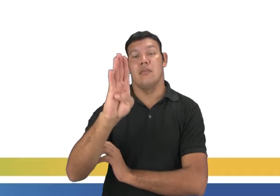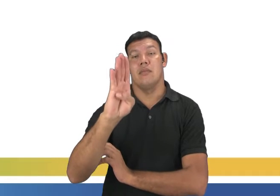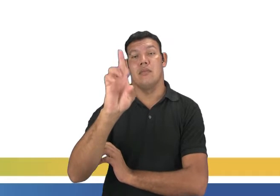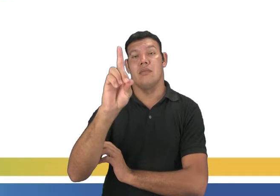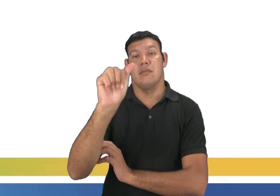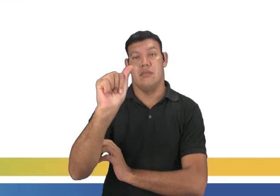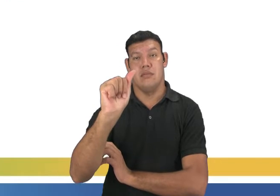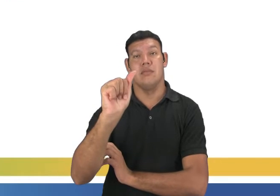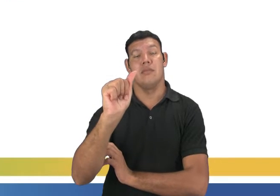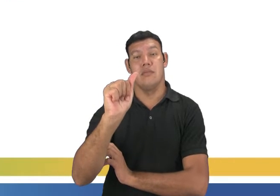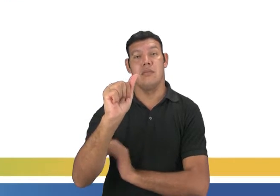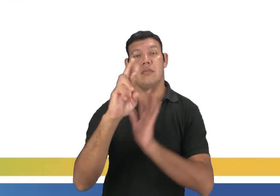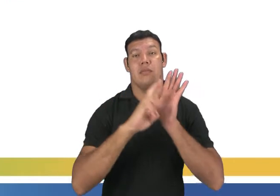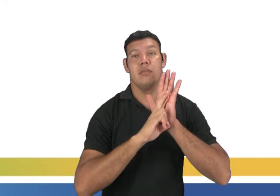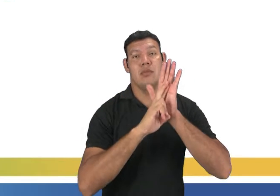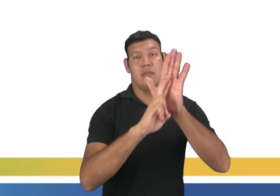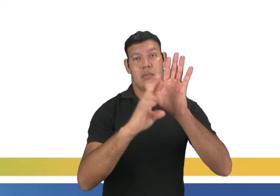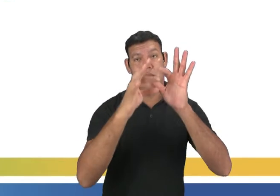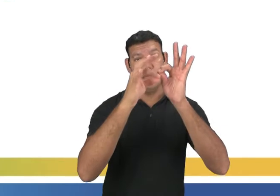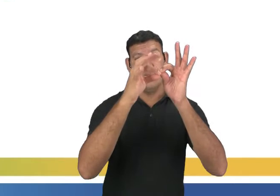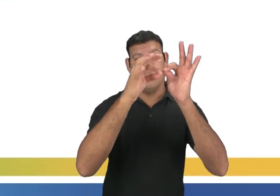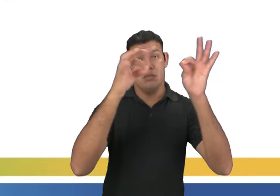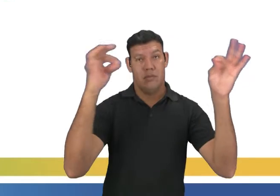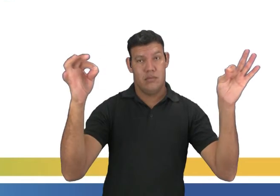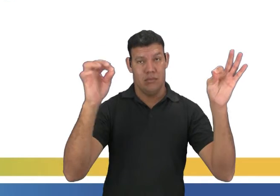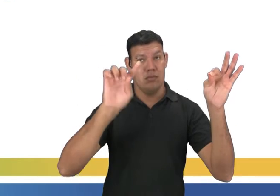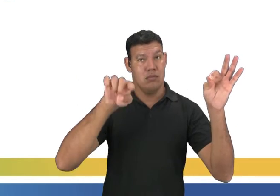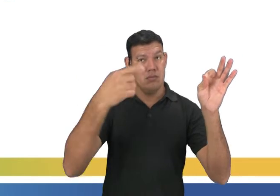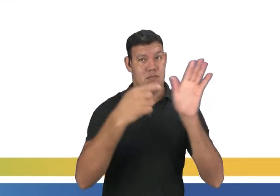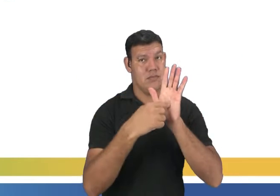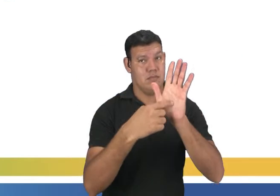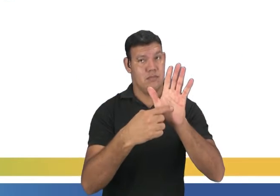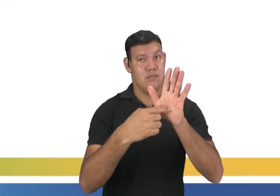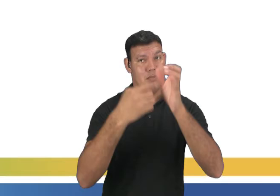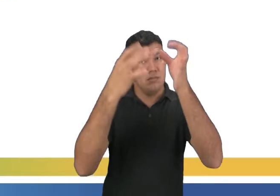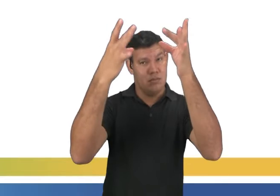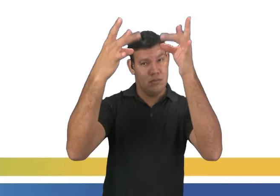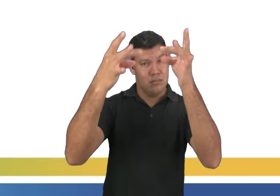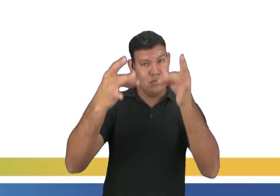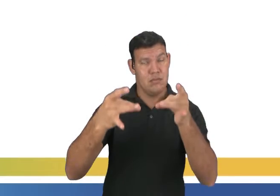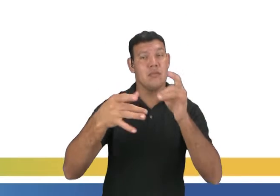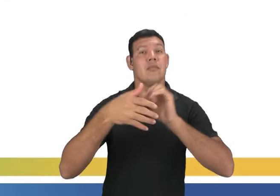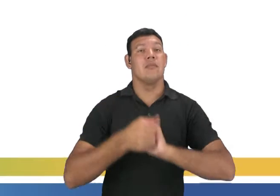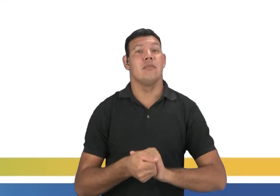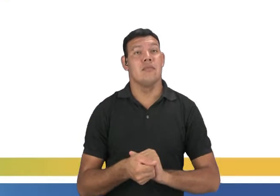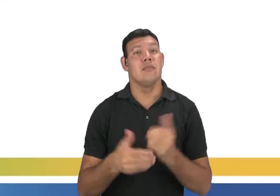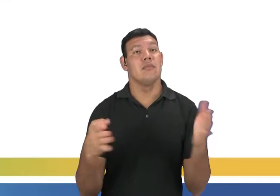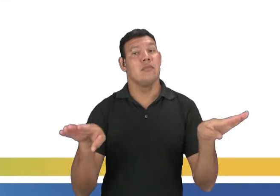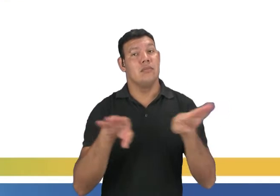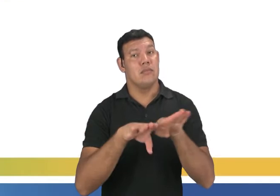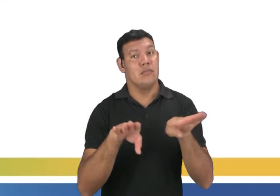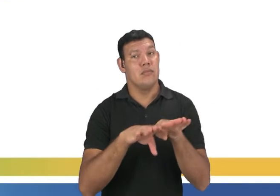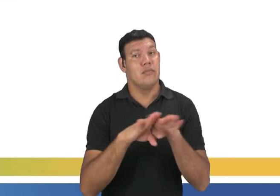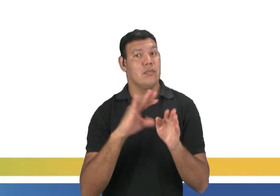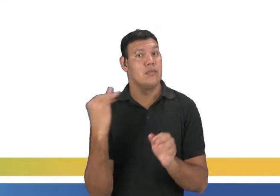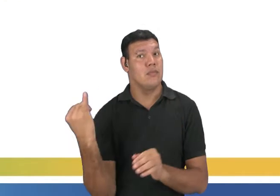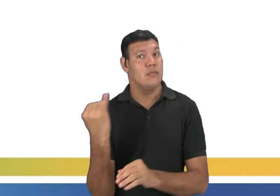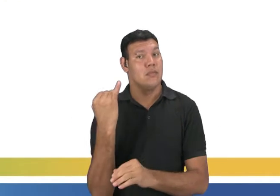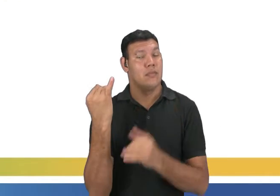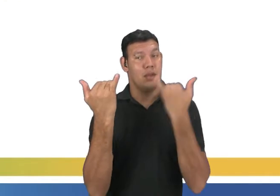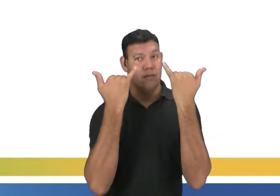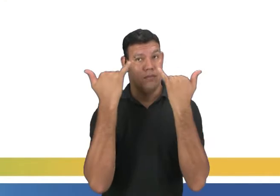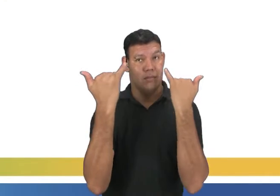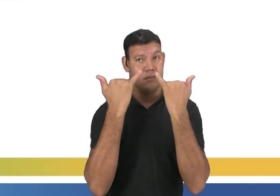ali o comprimento de onda. Daqui a pouco eu vou colocar a legendinha para vocês. Então aqui também nós temos outra informação importante,